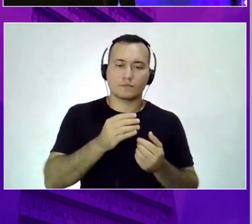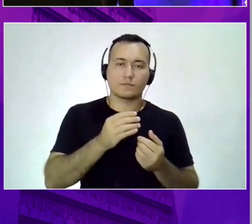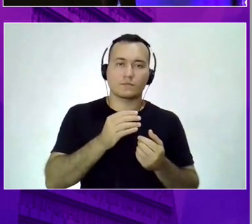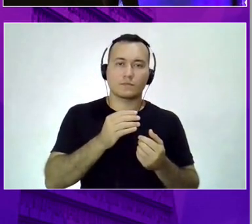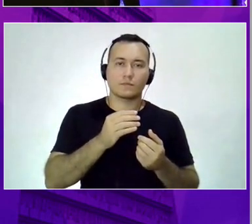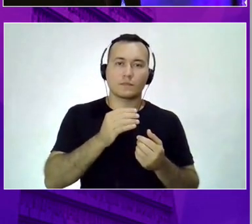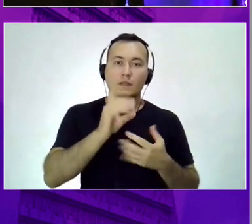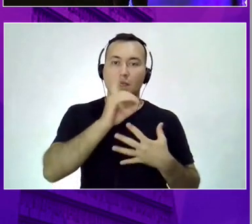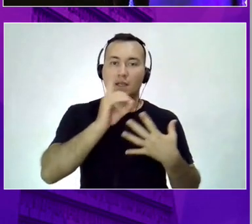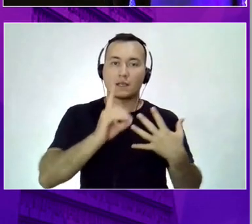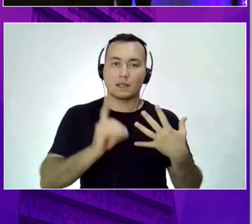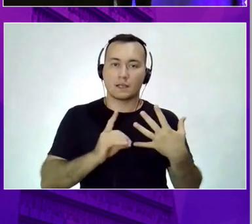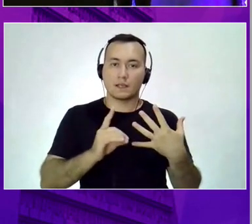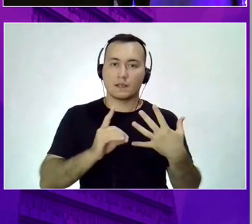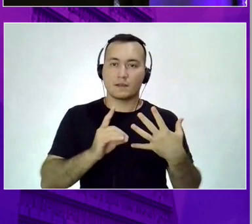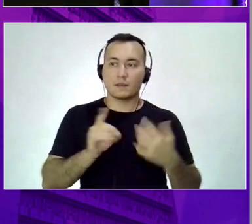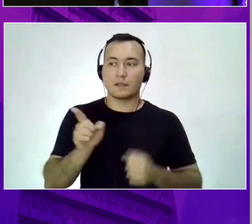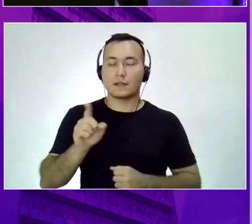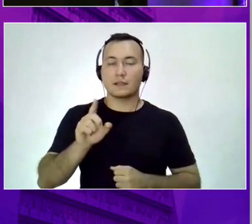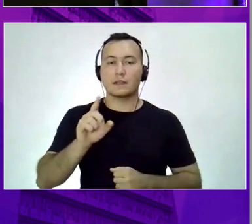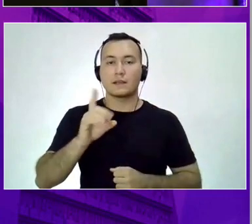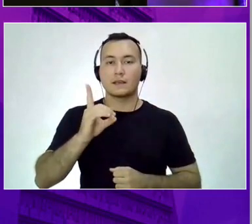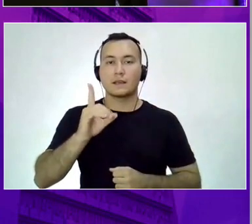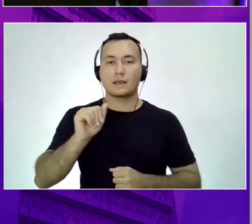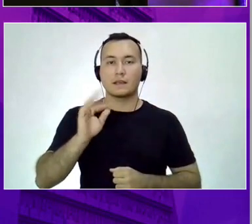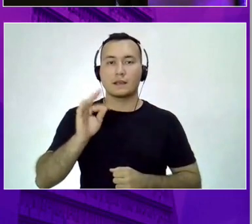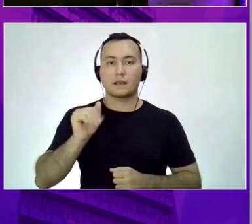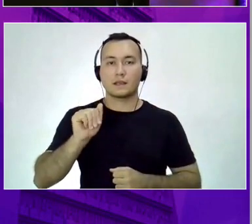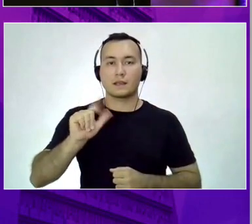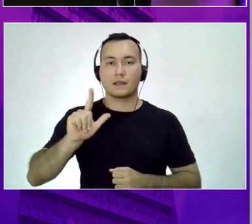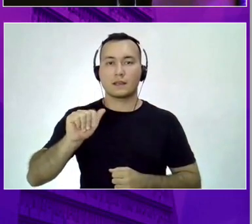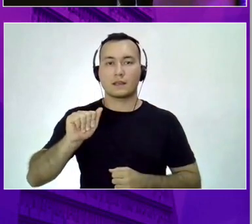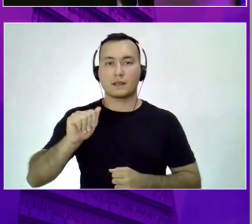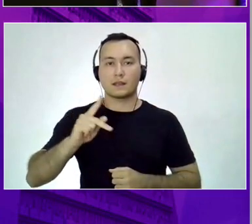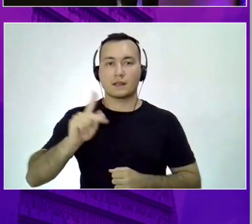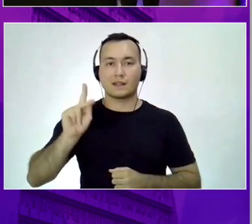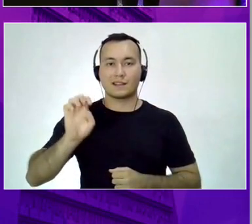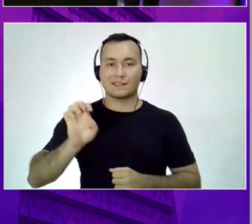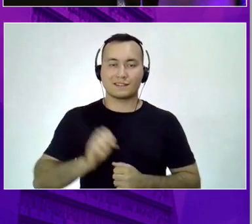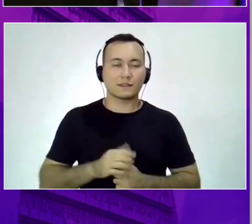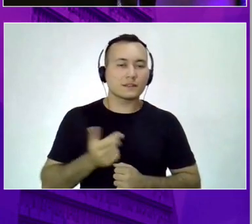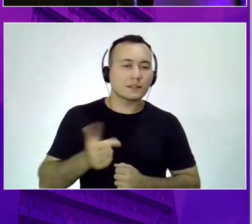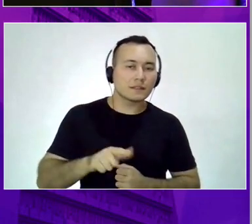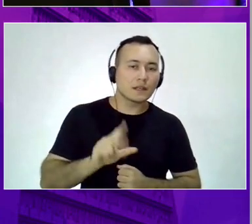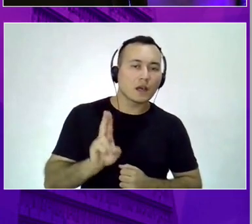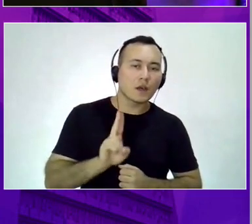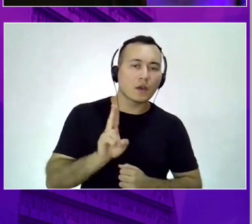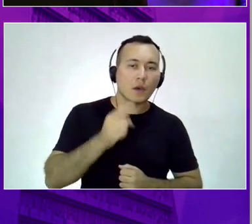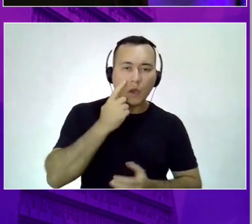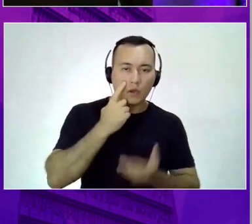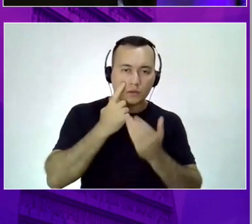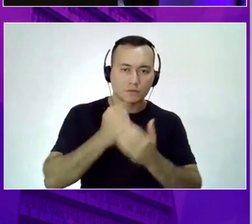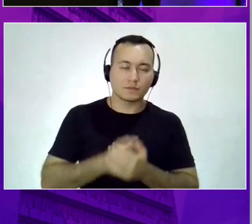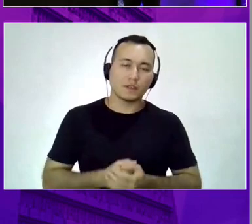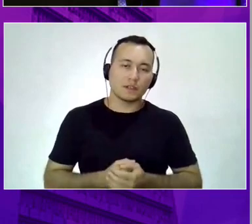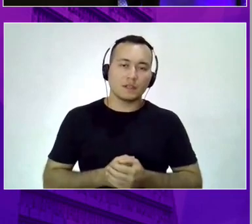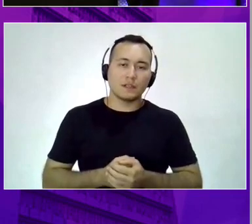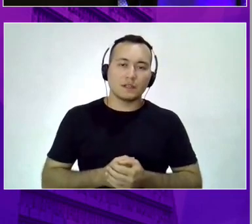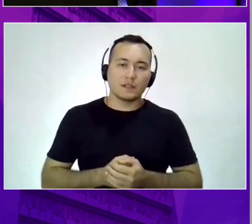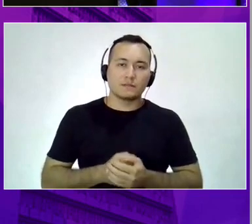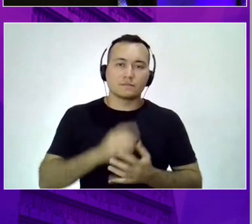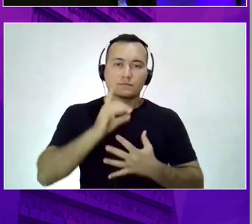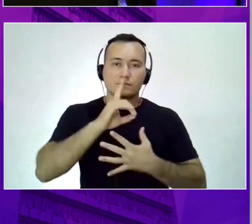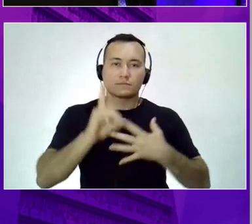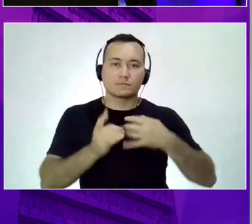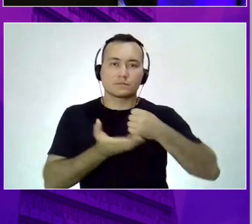Data Lake, eu uso o AWS DMS, tá, que é o Database Migration Service.